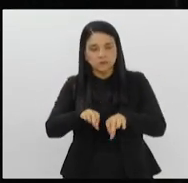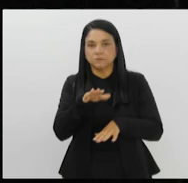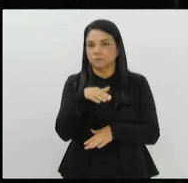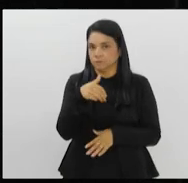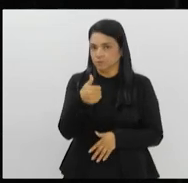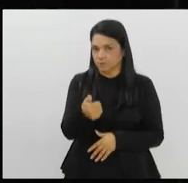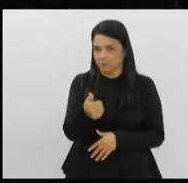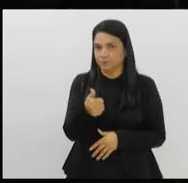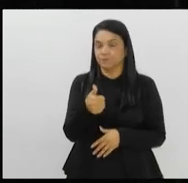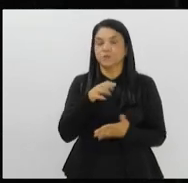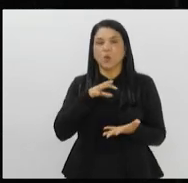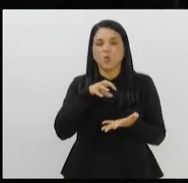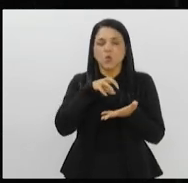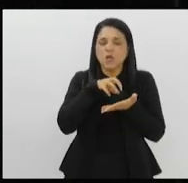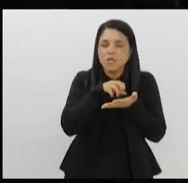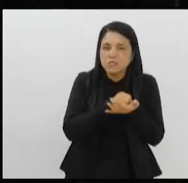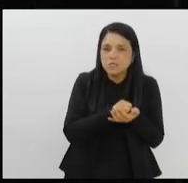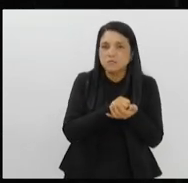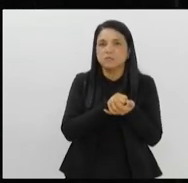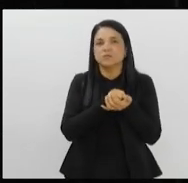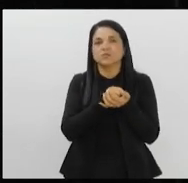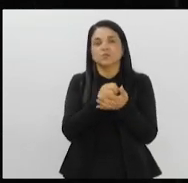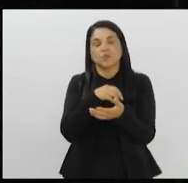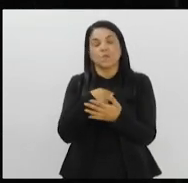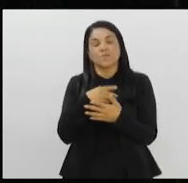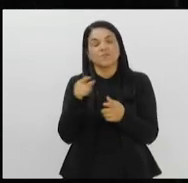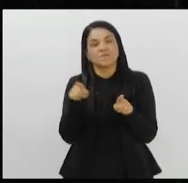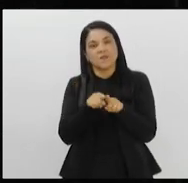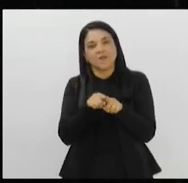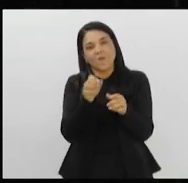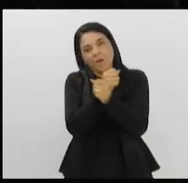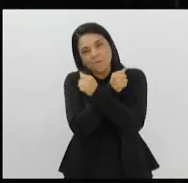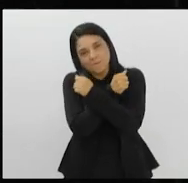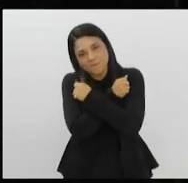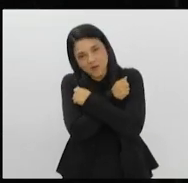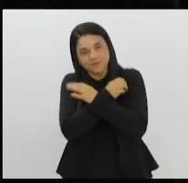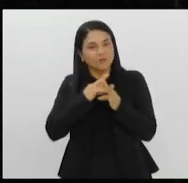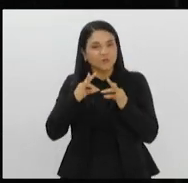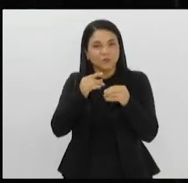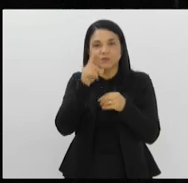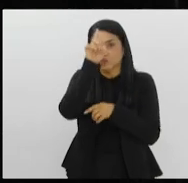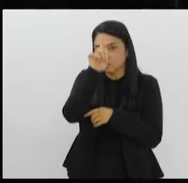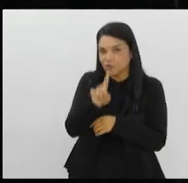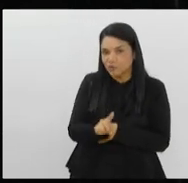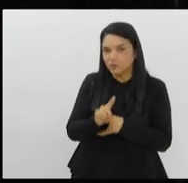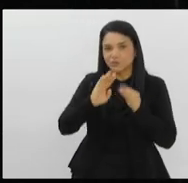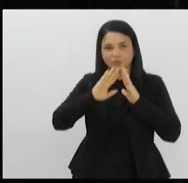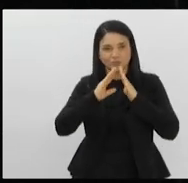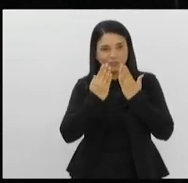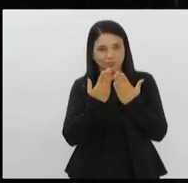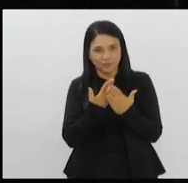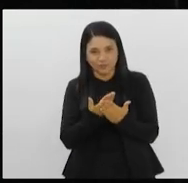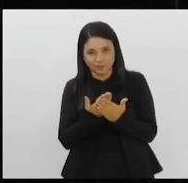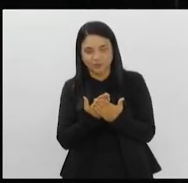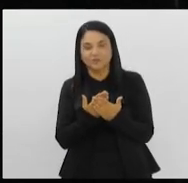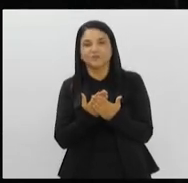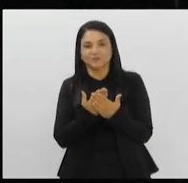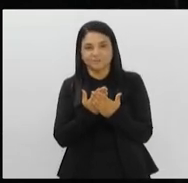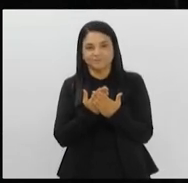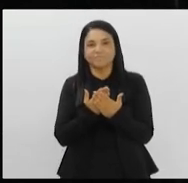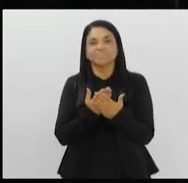queria fazer esse registro, mandar um abraço para todos os diretores e diretoras de